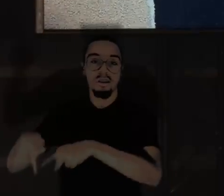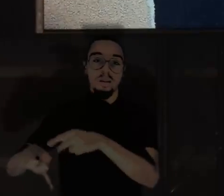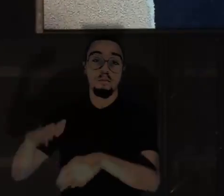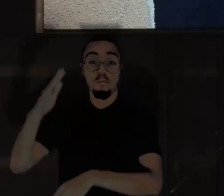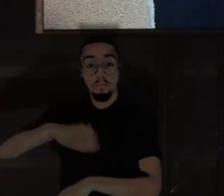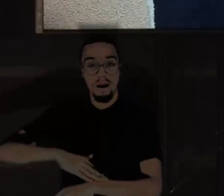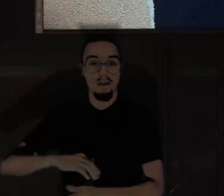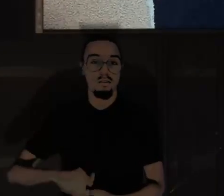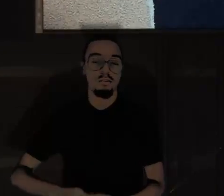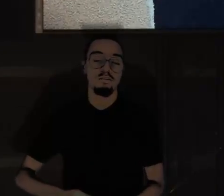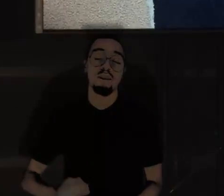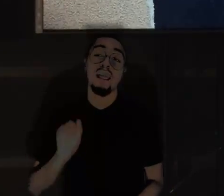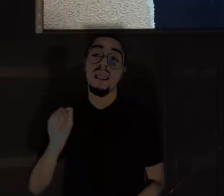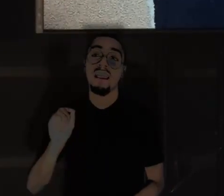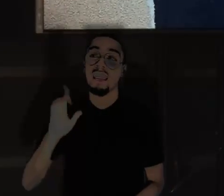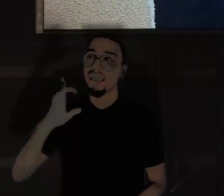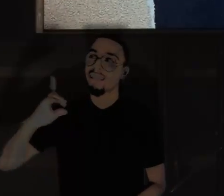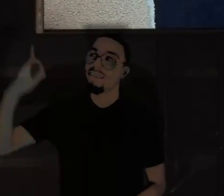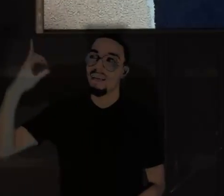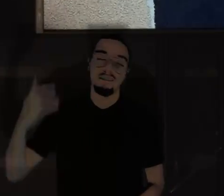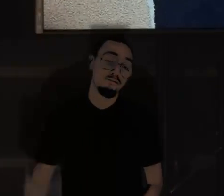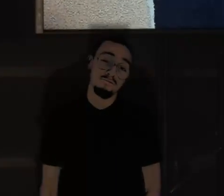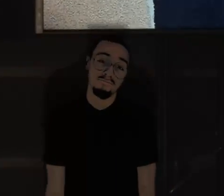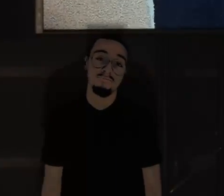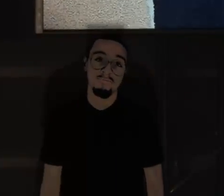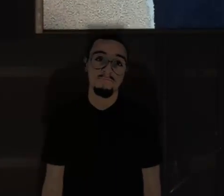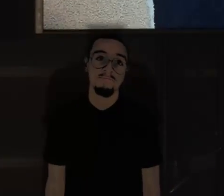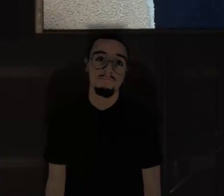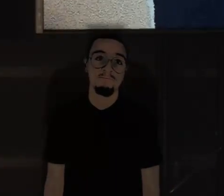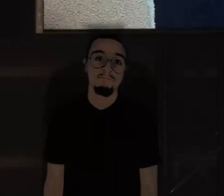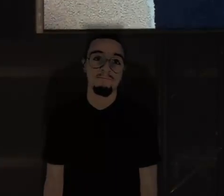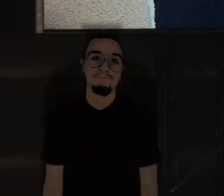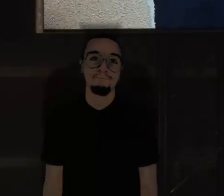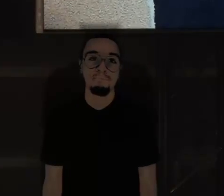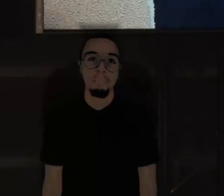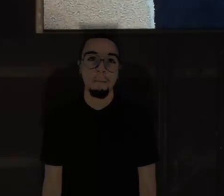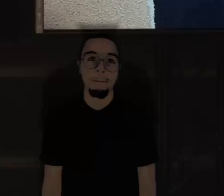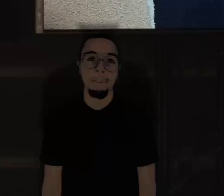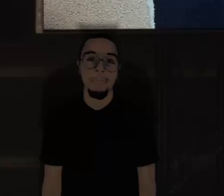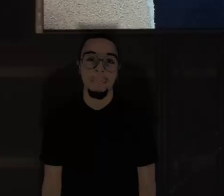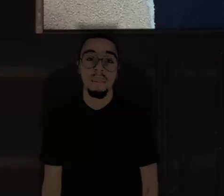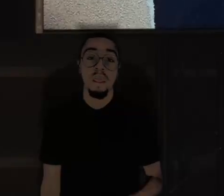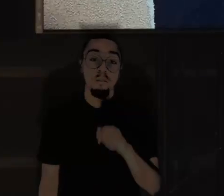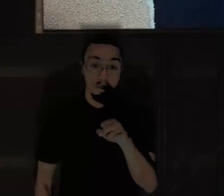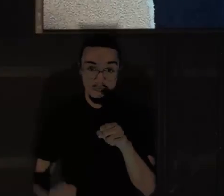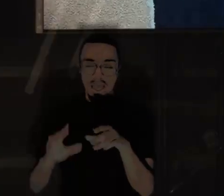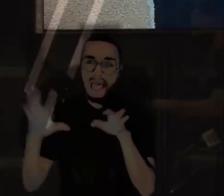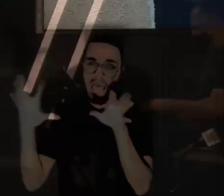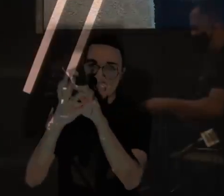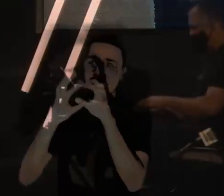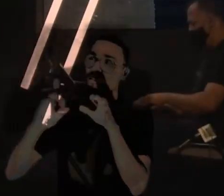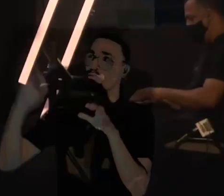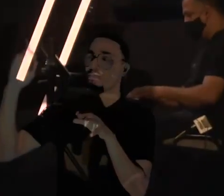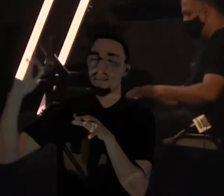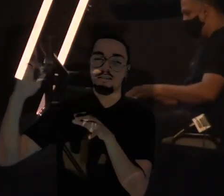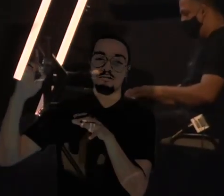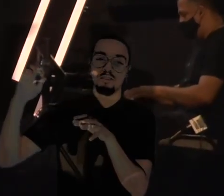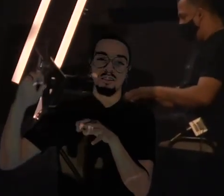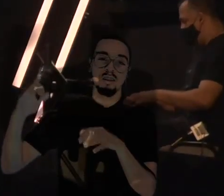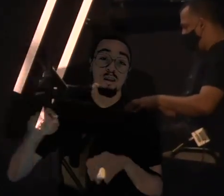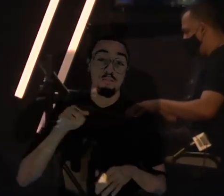Quando você faz uma aliança com Deus, você não tem problema quando você perde coisas. Quando você perde